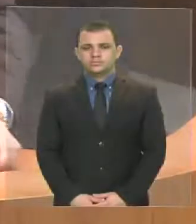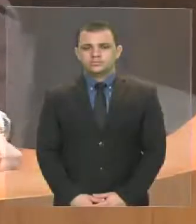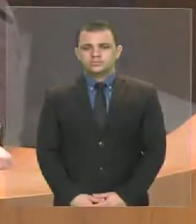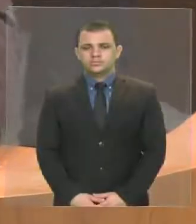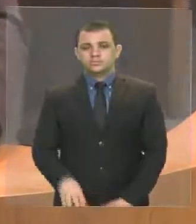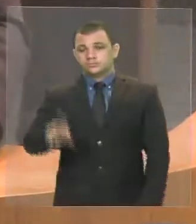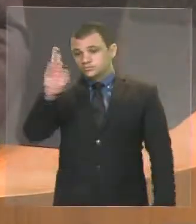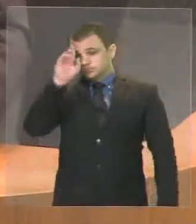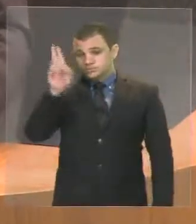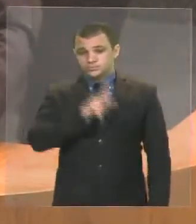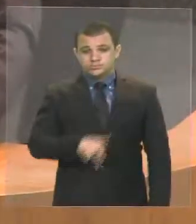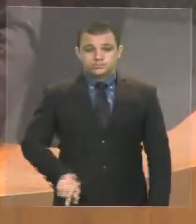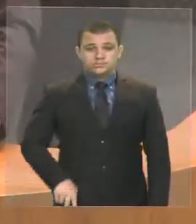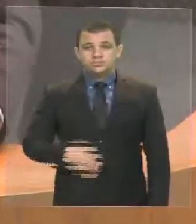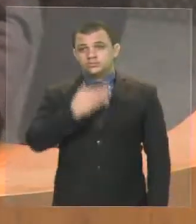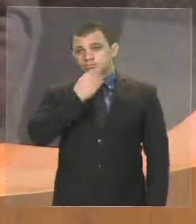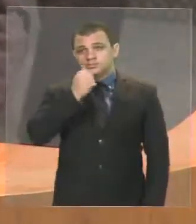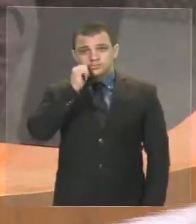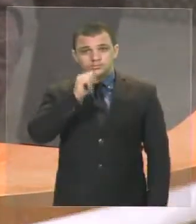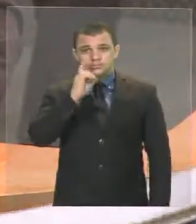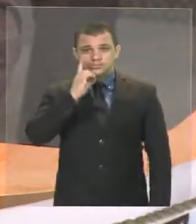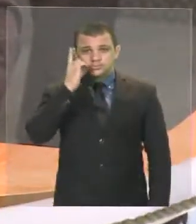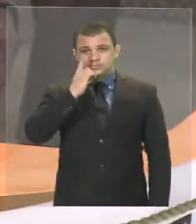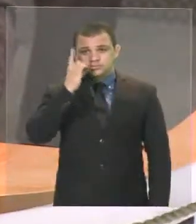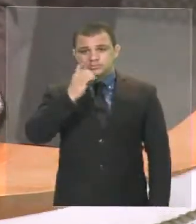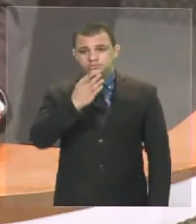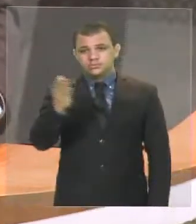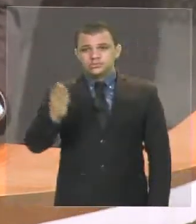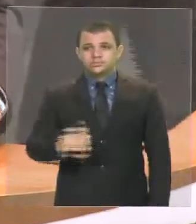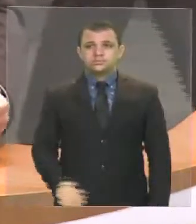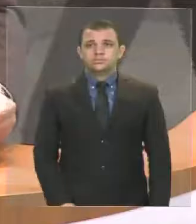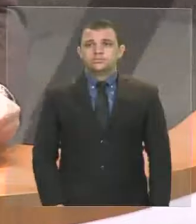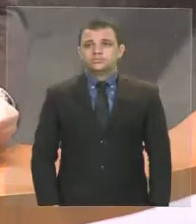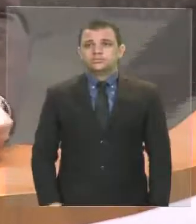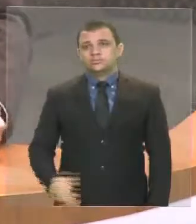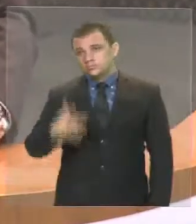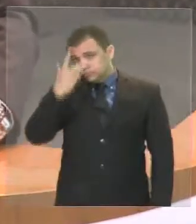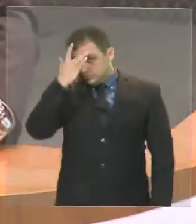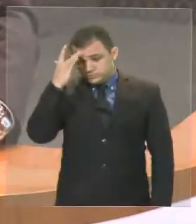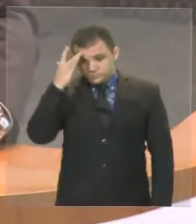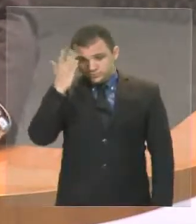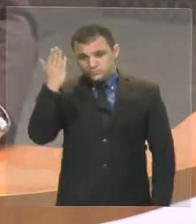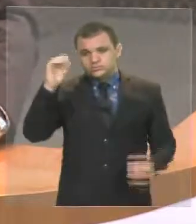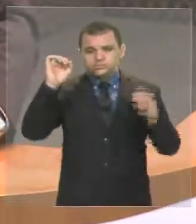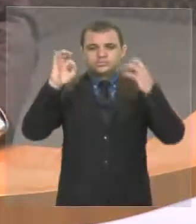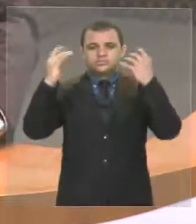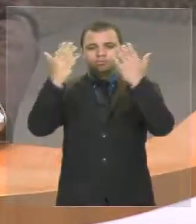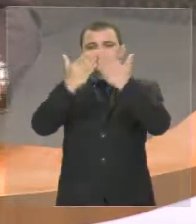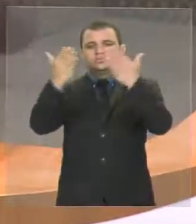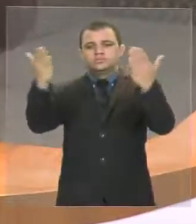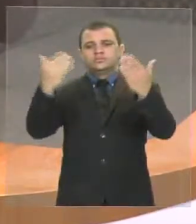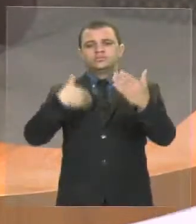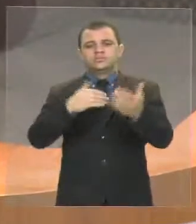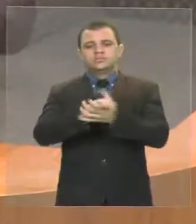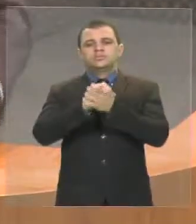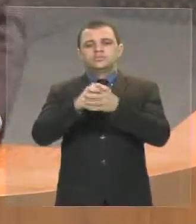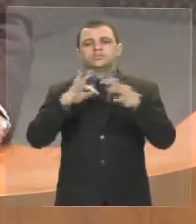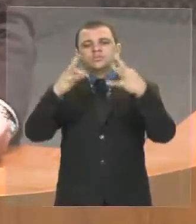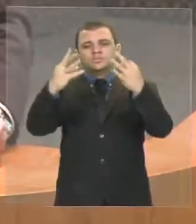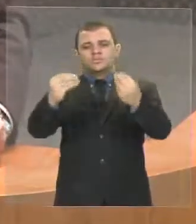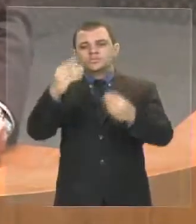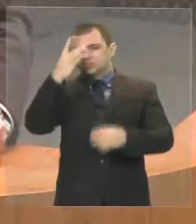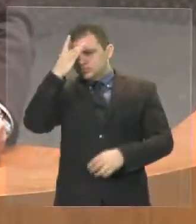Senhor presidente, senhoras e senhores deputados, membros da galeria, onde eu quero saudar todos os